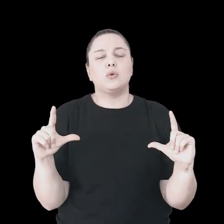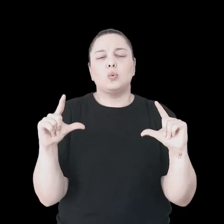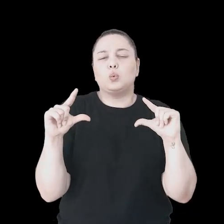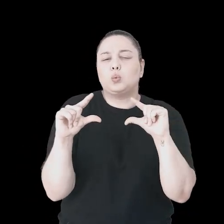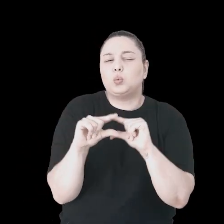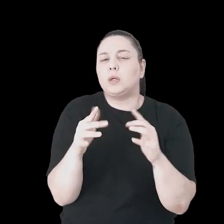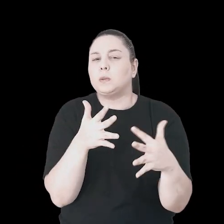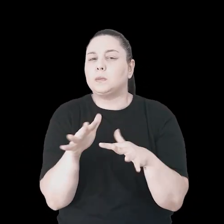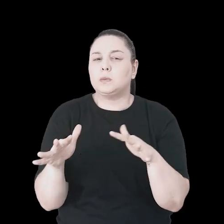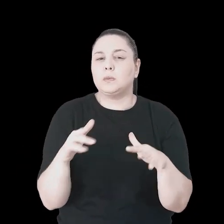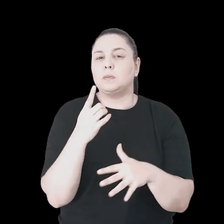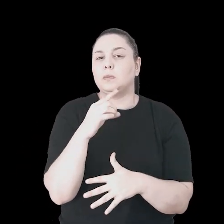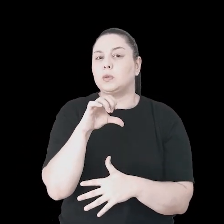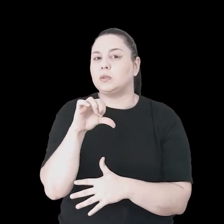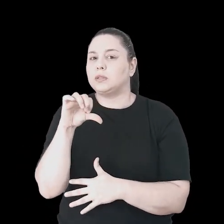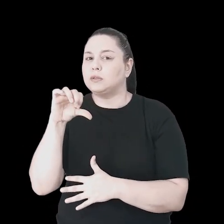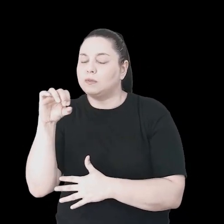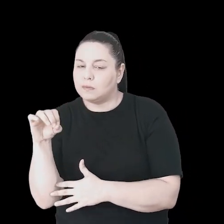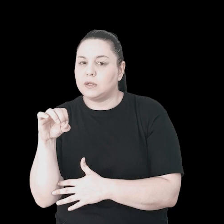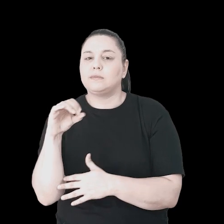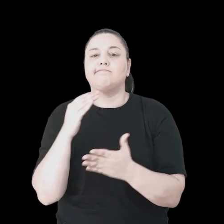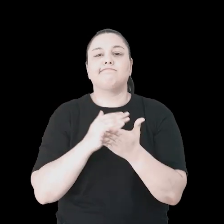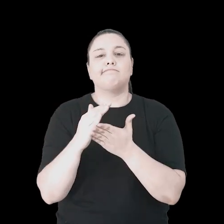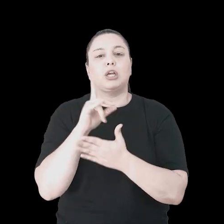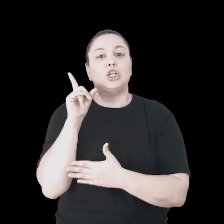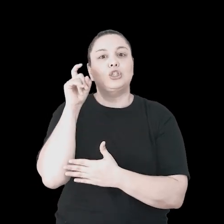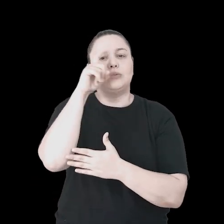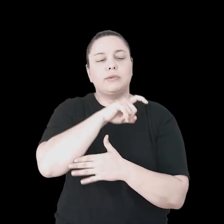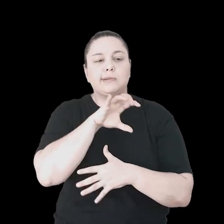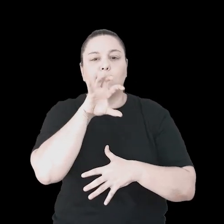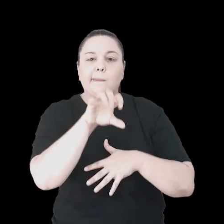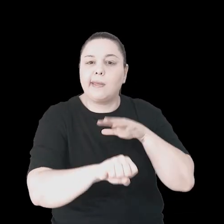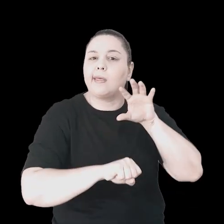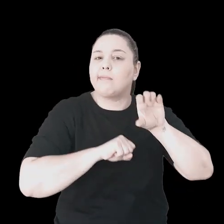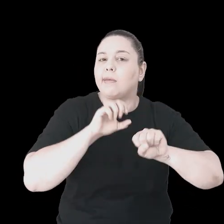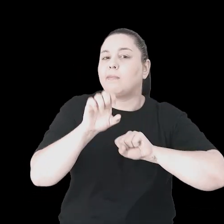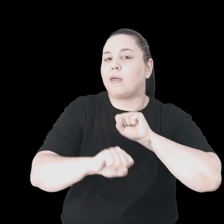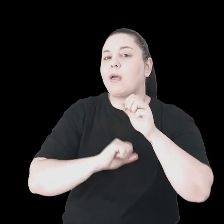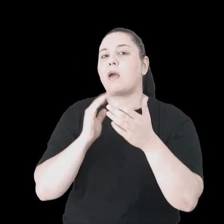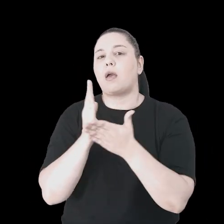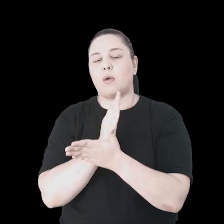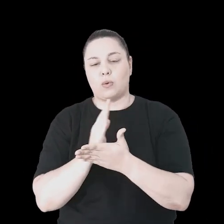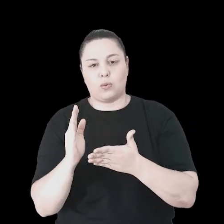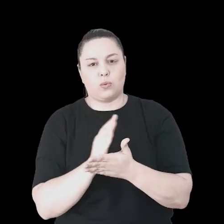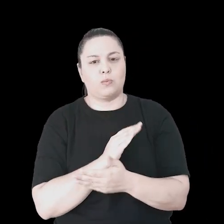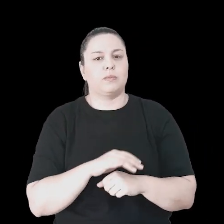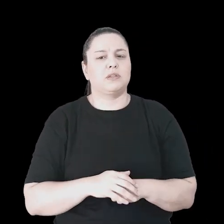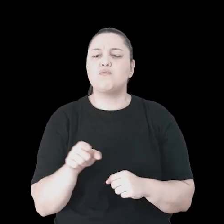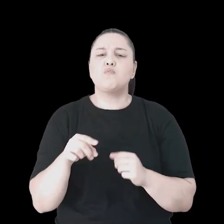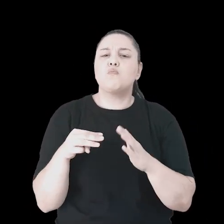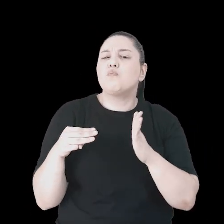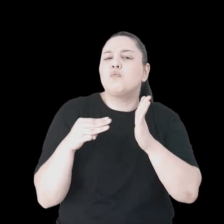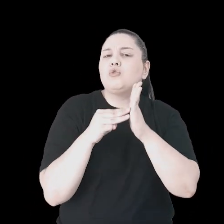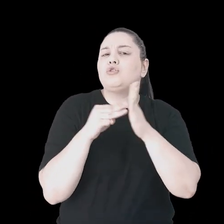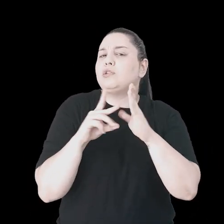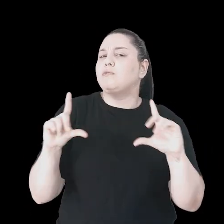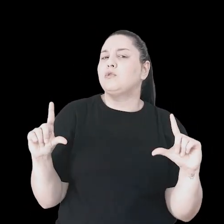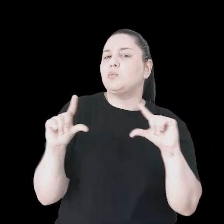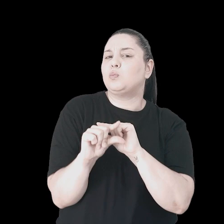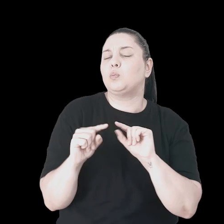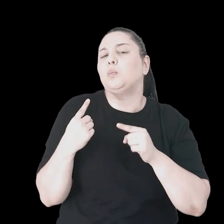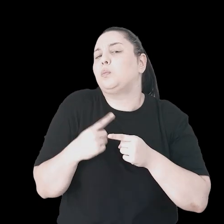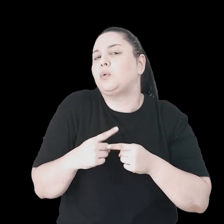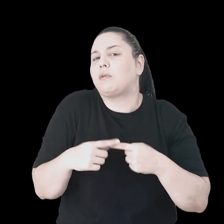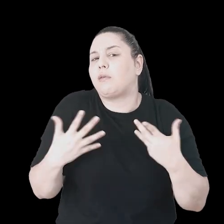Porém, elas diminuíram repentinamente em número depois de 1990 e tornou-se muito difícil coletar até mesmo algumas.